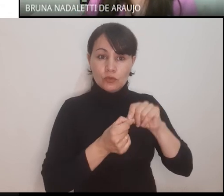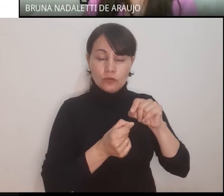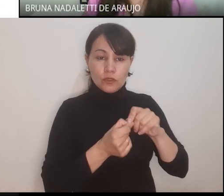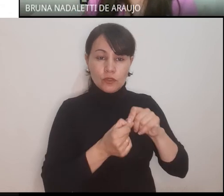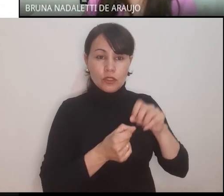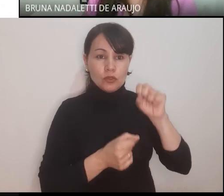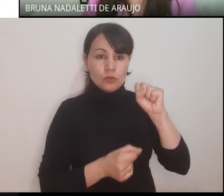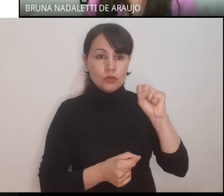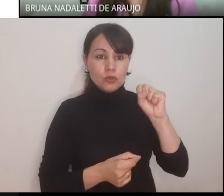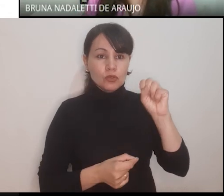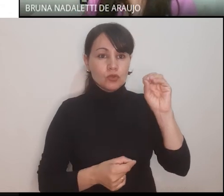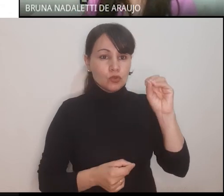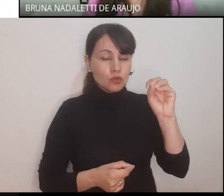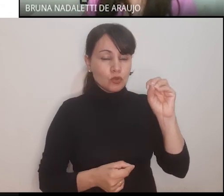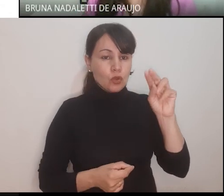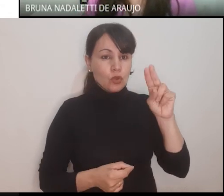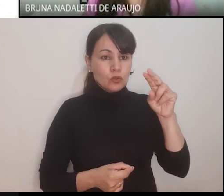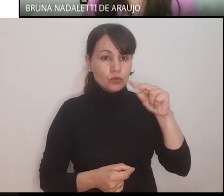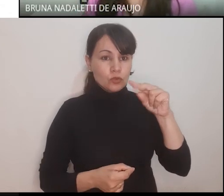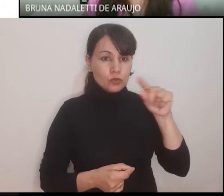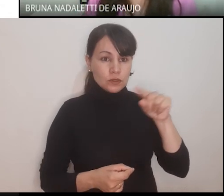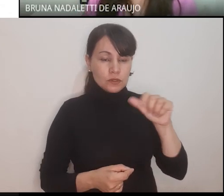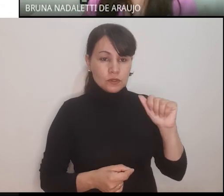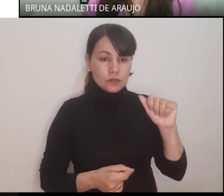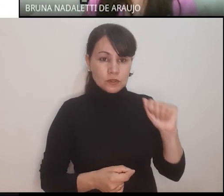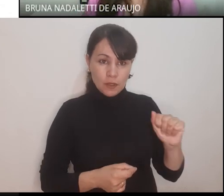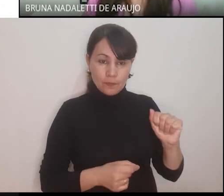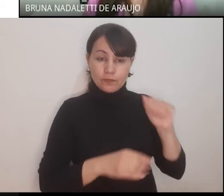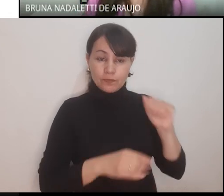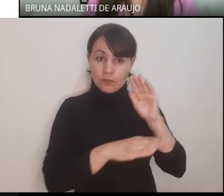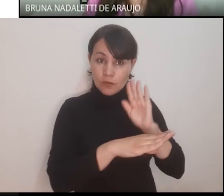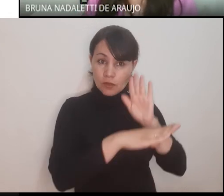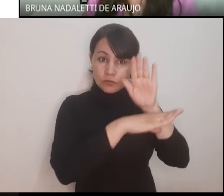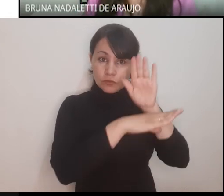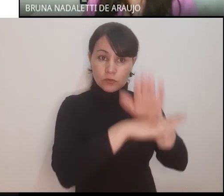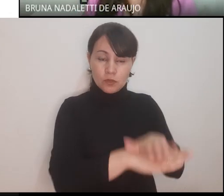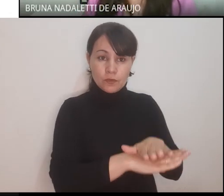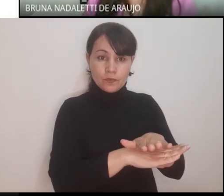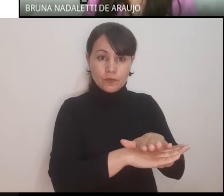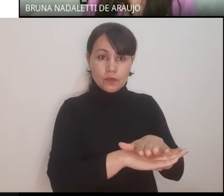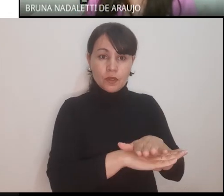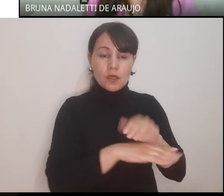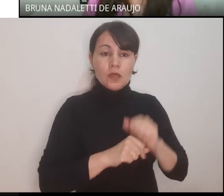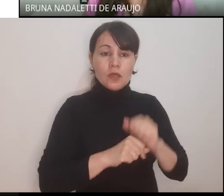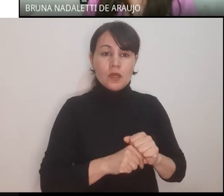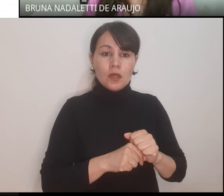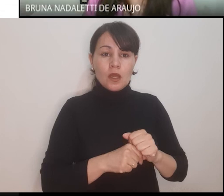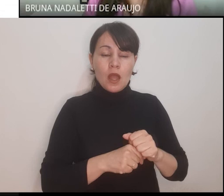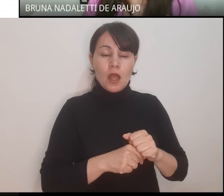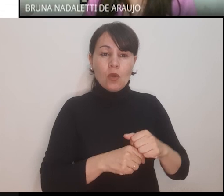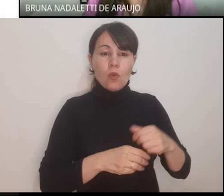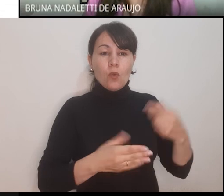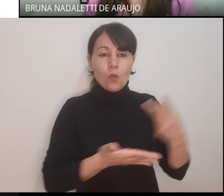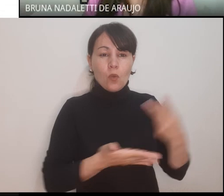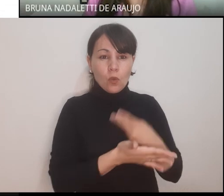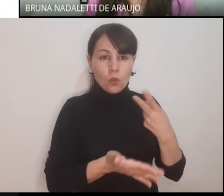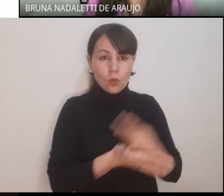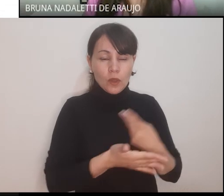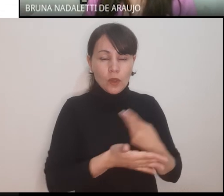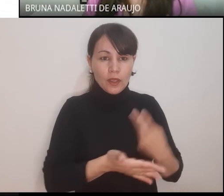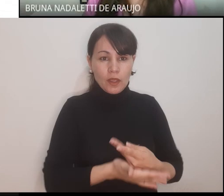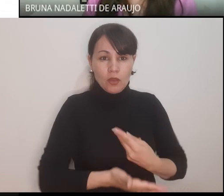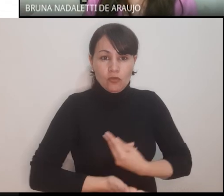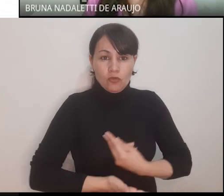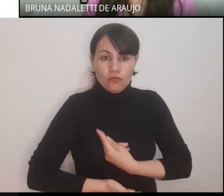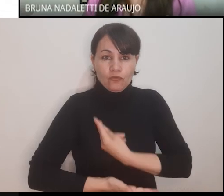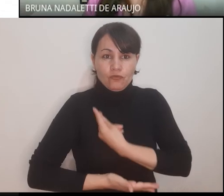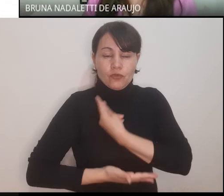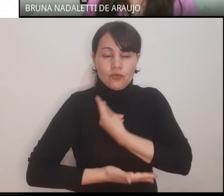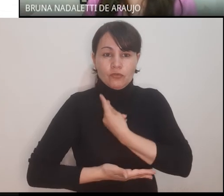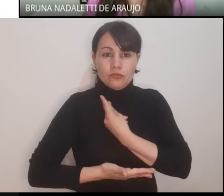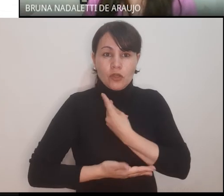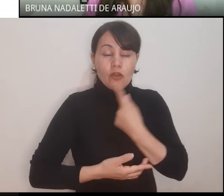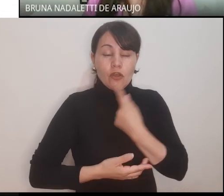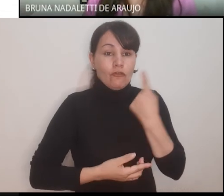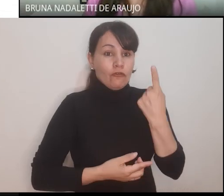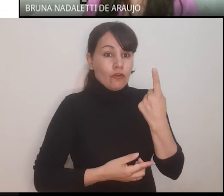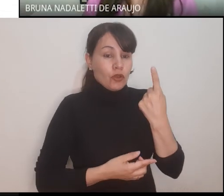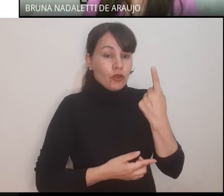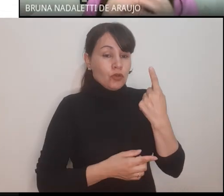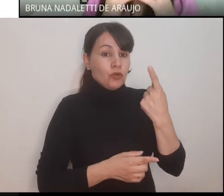em 2013 e colaboradores, a obstrução do catéter para hemodiálise foi um dos